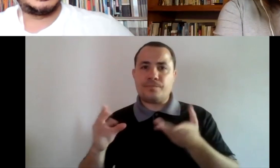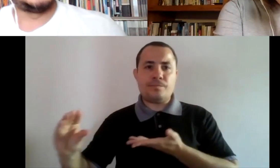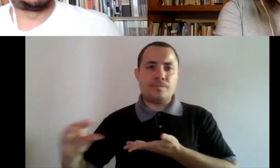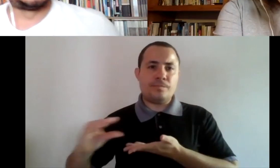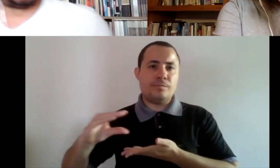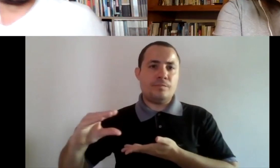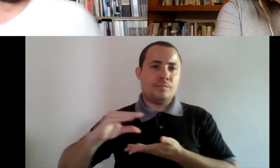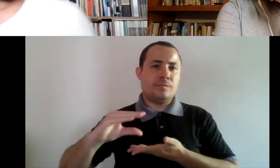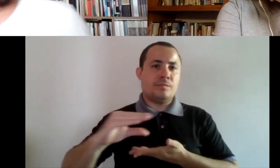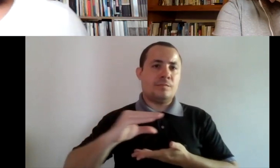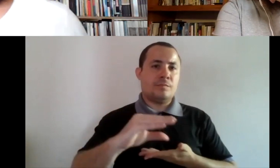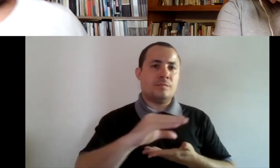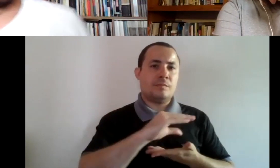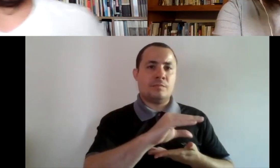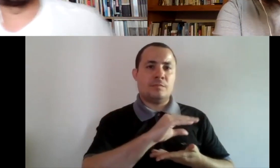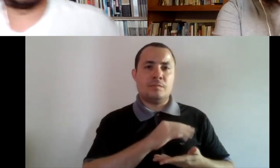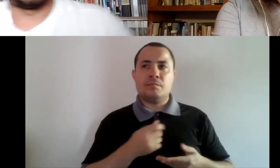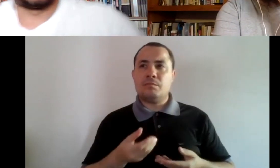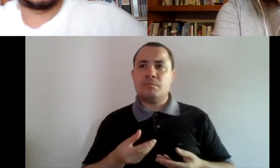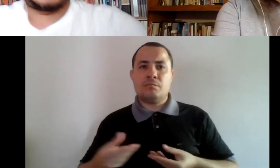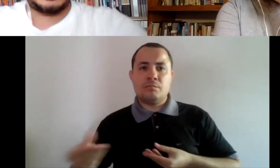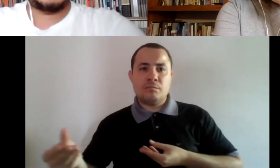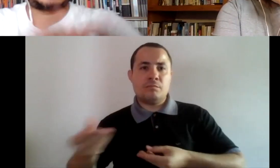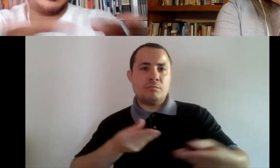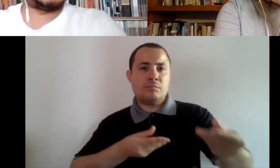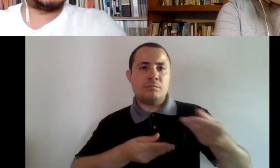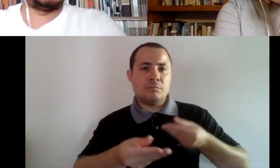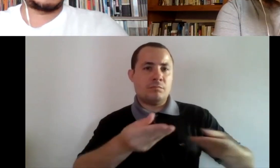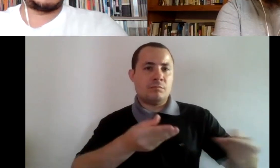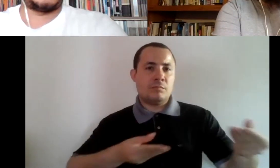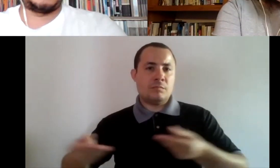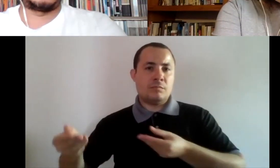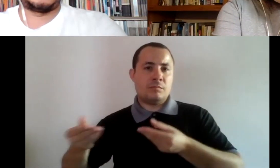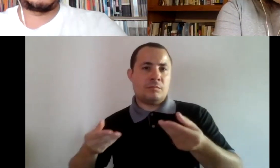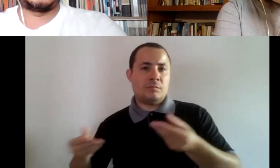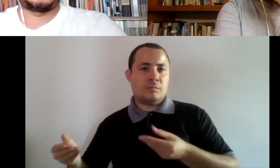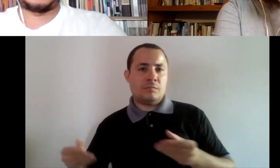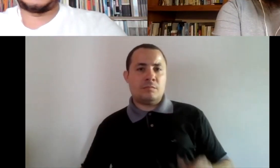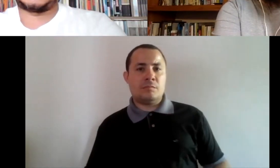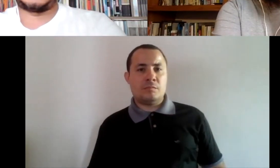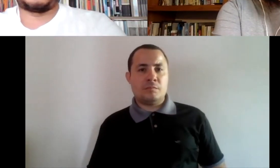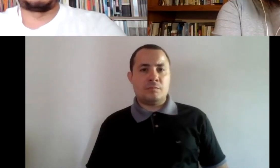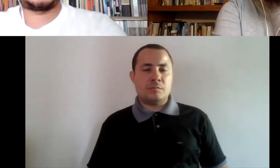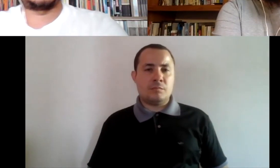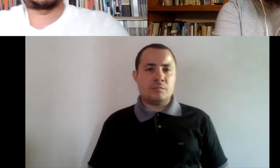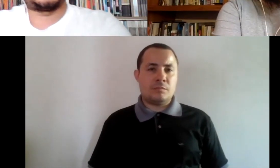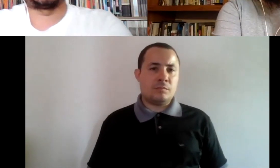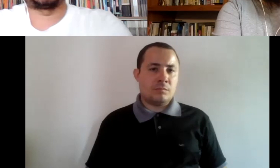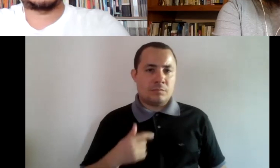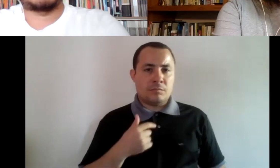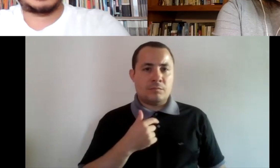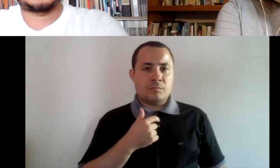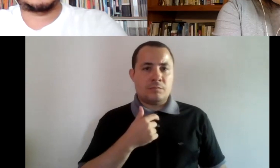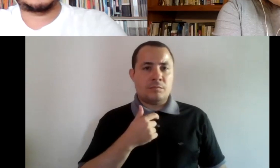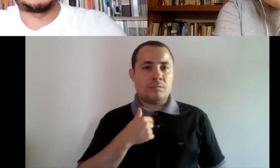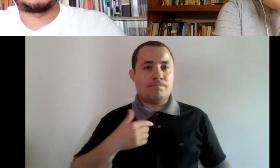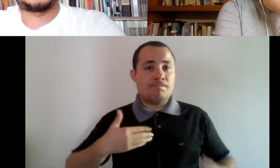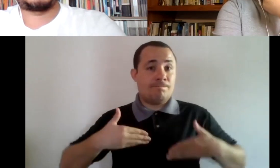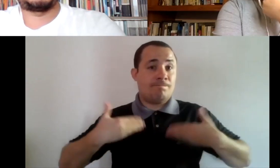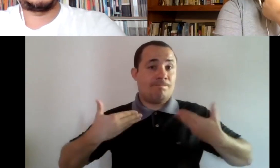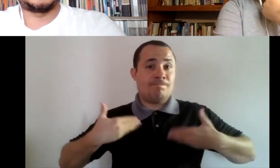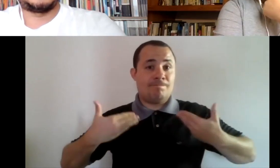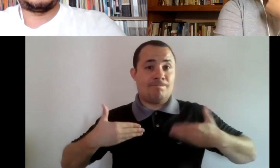Trocar livro com os outros autores, né? Então tem esse mercado. Eu sou, falei assim, romântico, né? Eu sou entusiasmado com essa